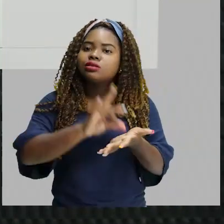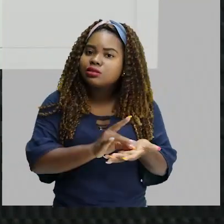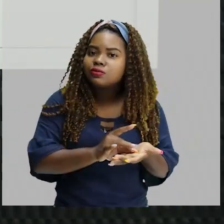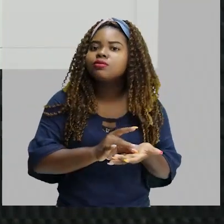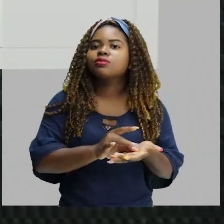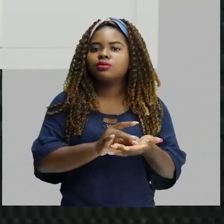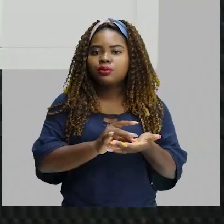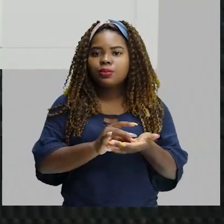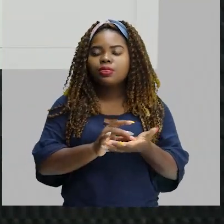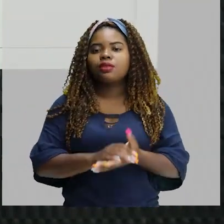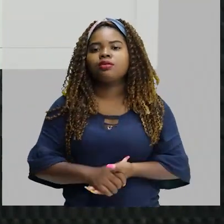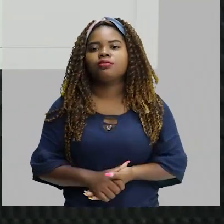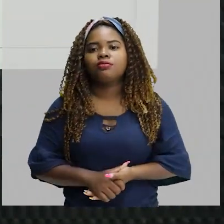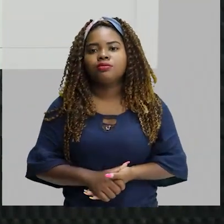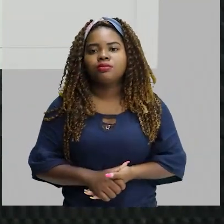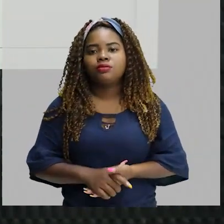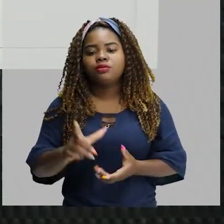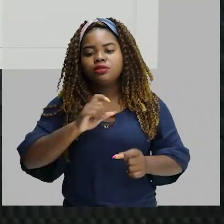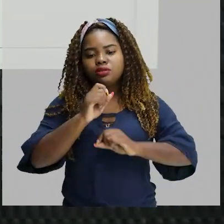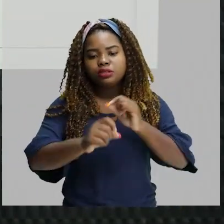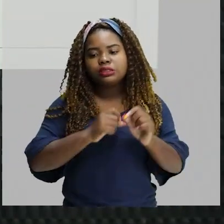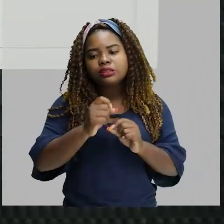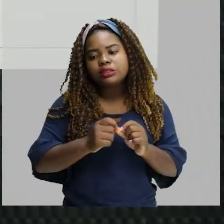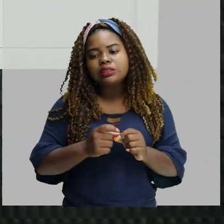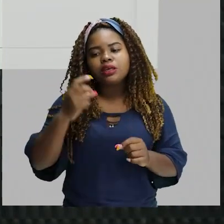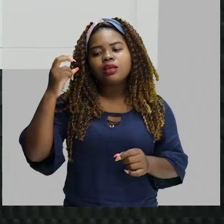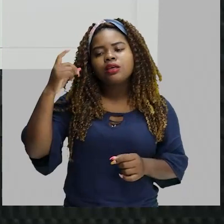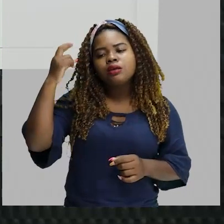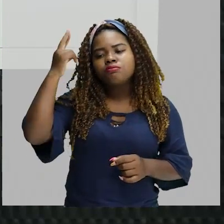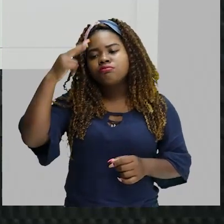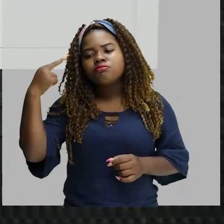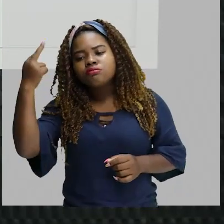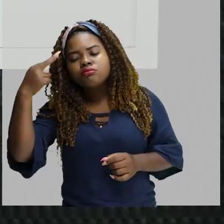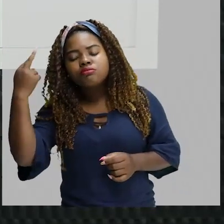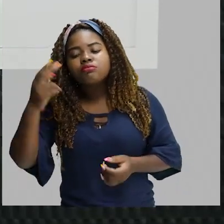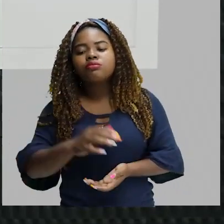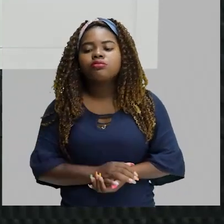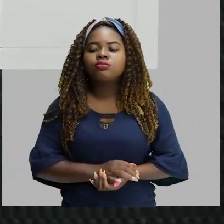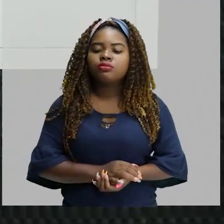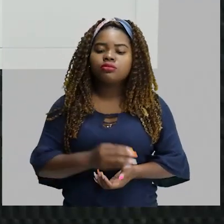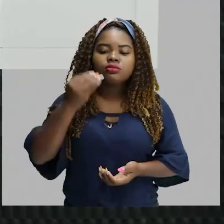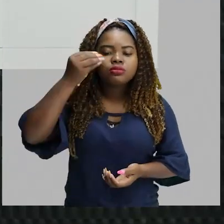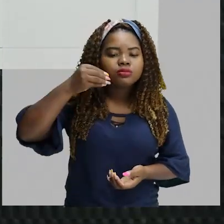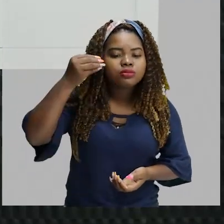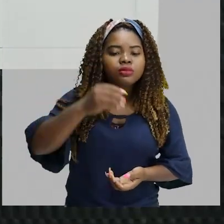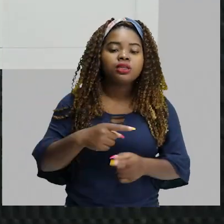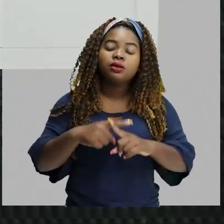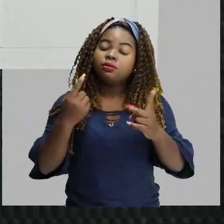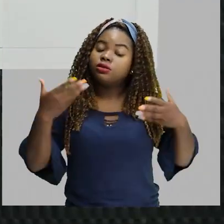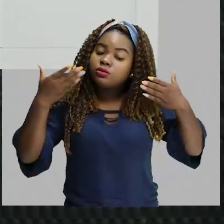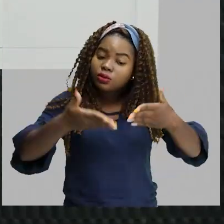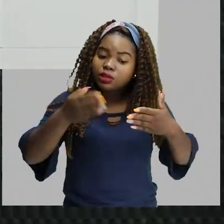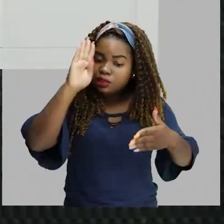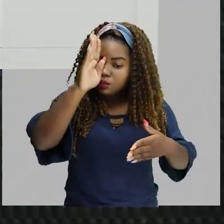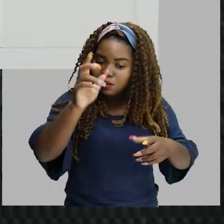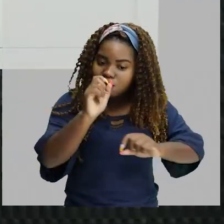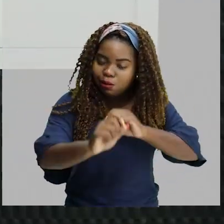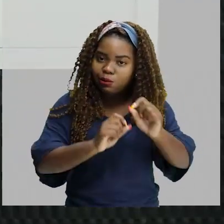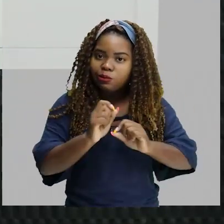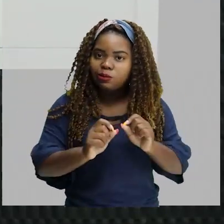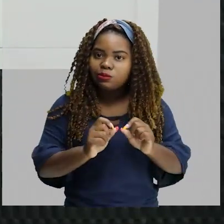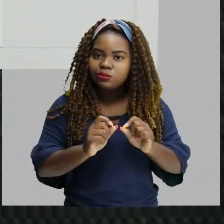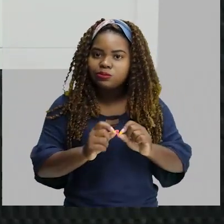empíricas, principalmente, que se comparam ao método experimental. Mas o foco principal, preste atenção, o